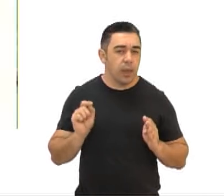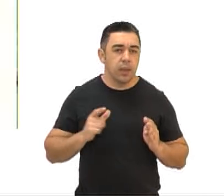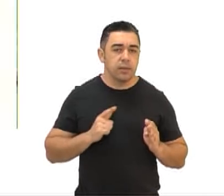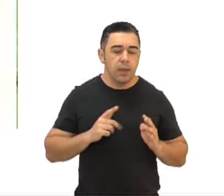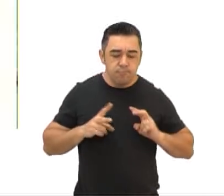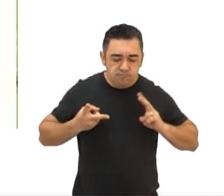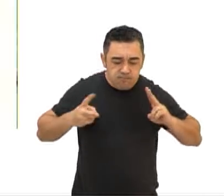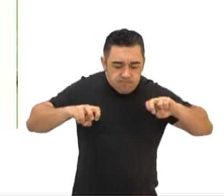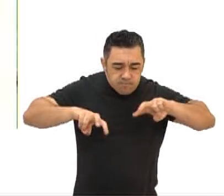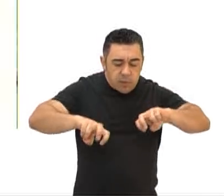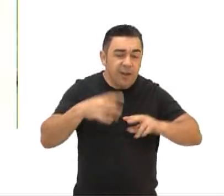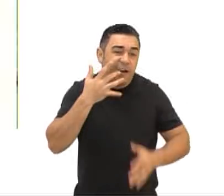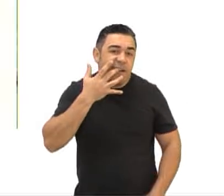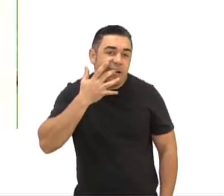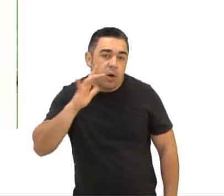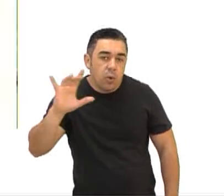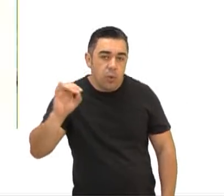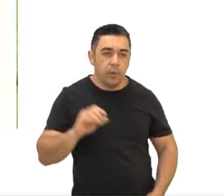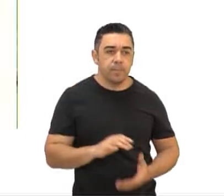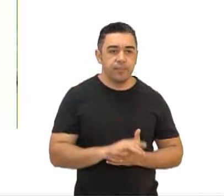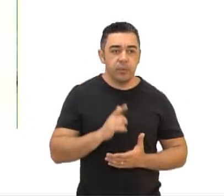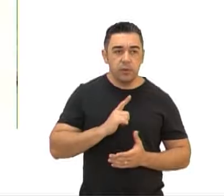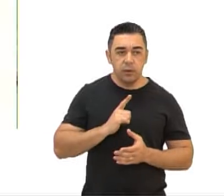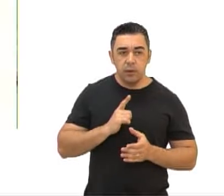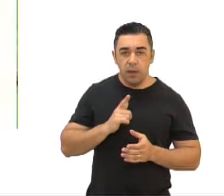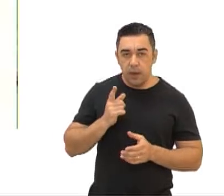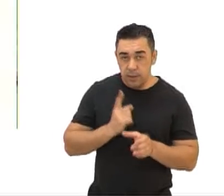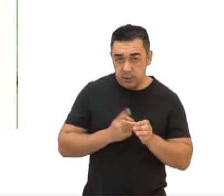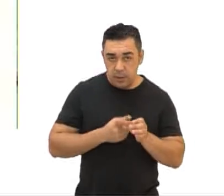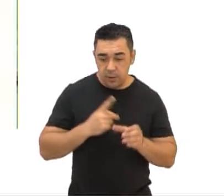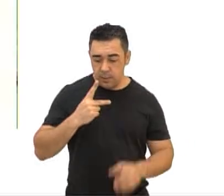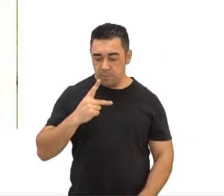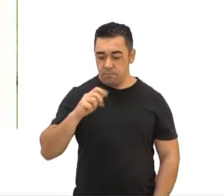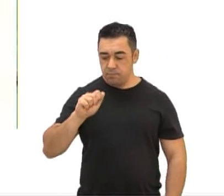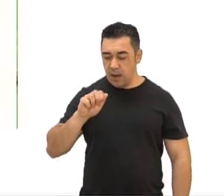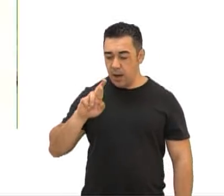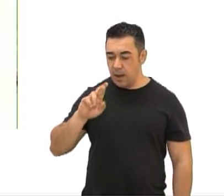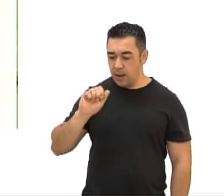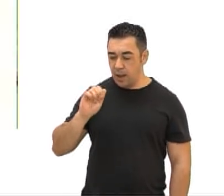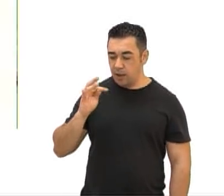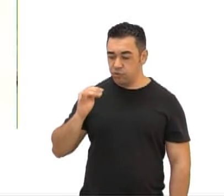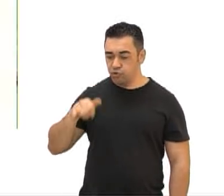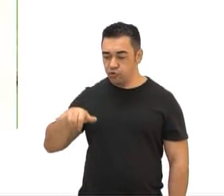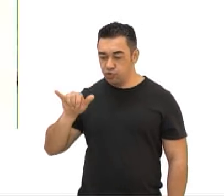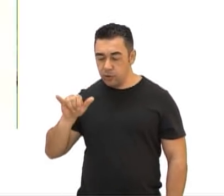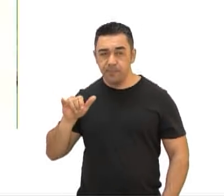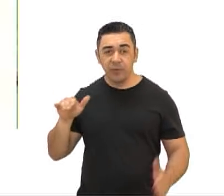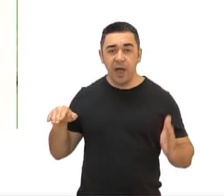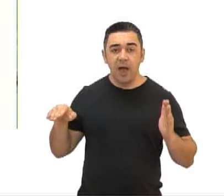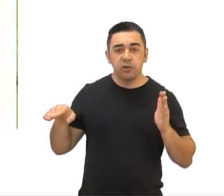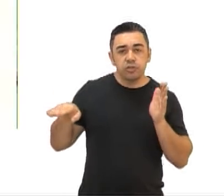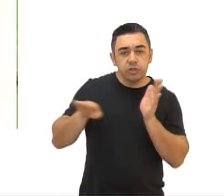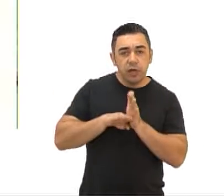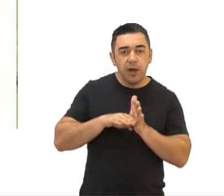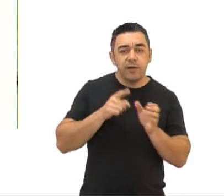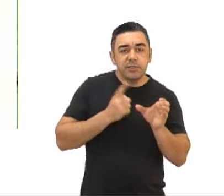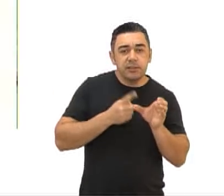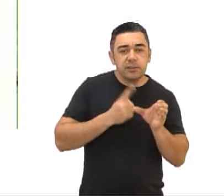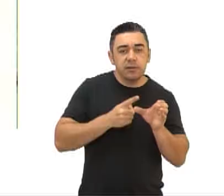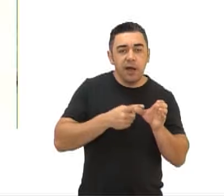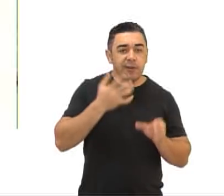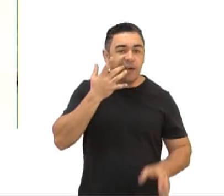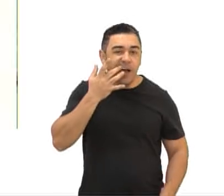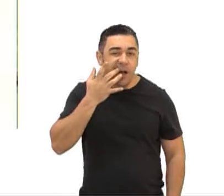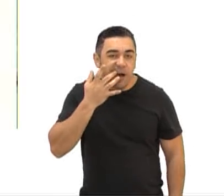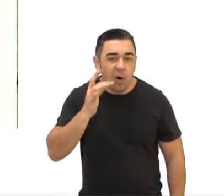nós vamos ter ali, saindo de Paraty, esse era o caminho inicial, até Ouro Preto, para a exploração ali